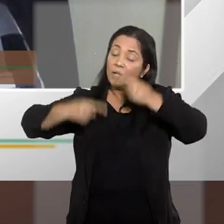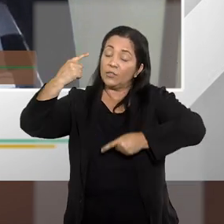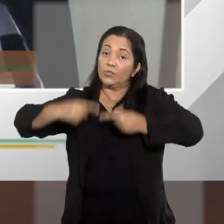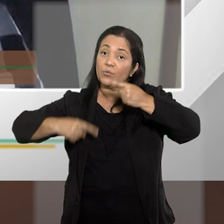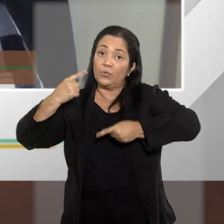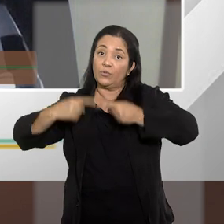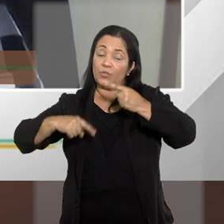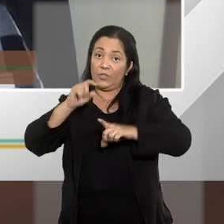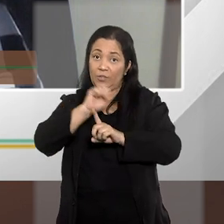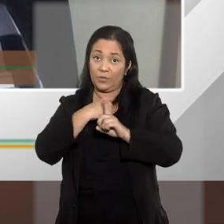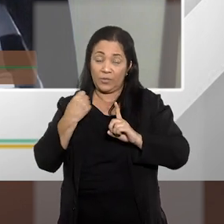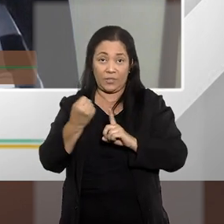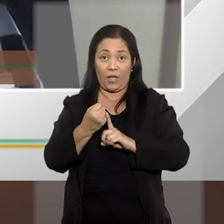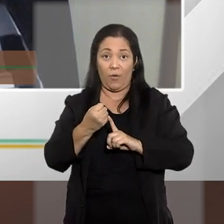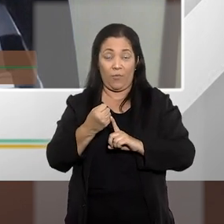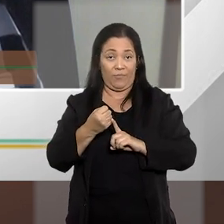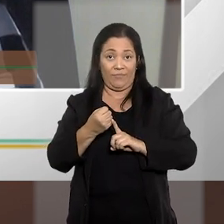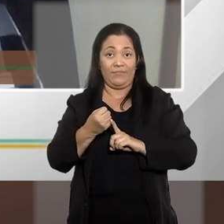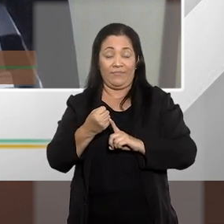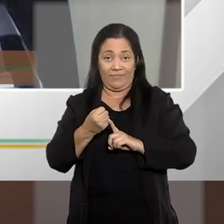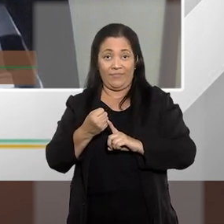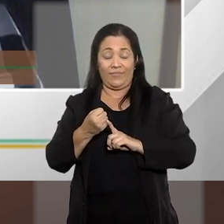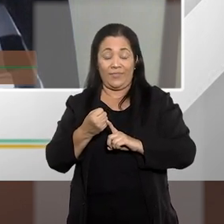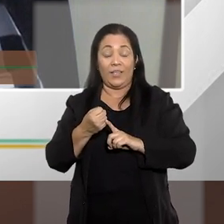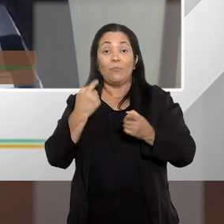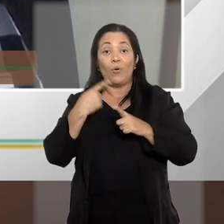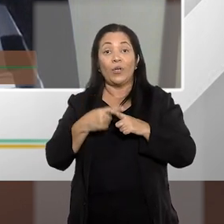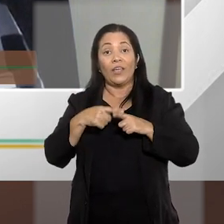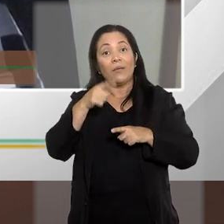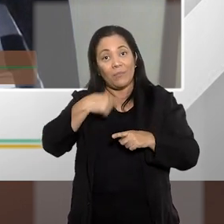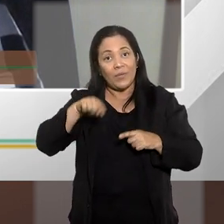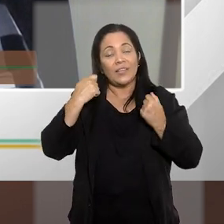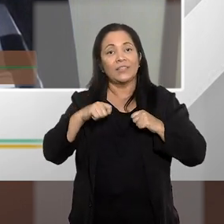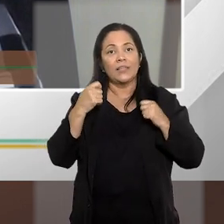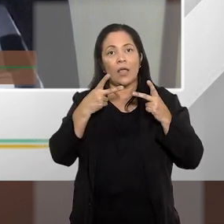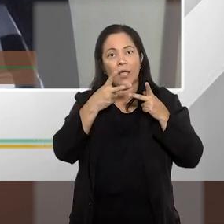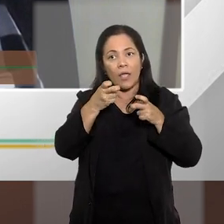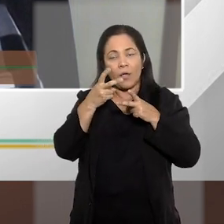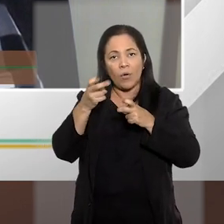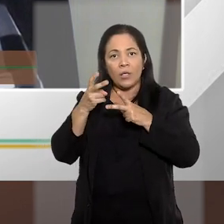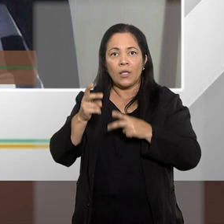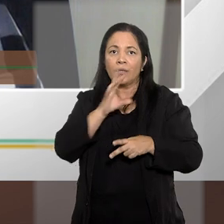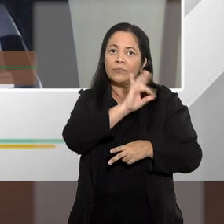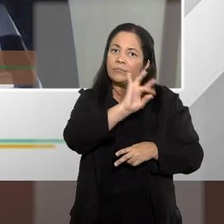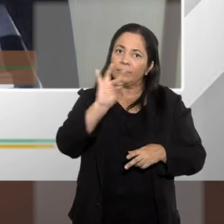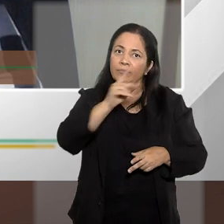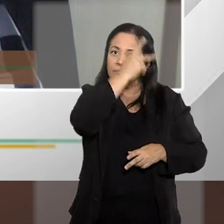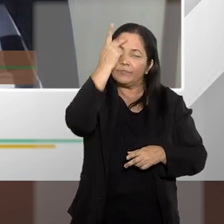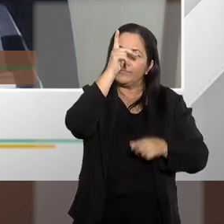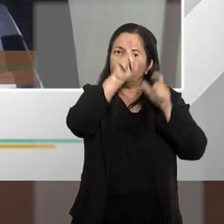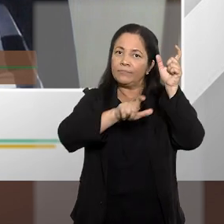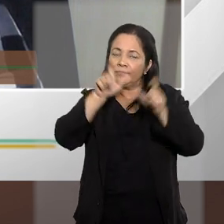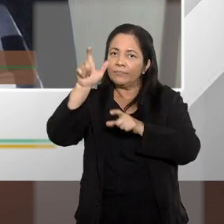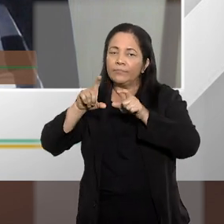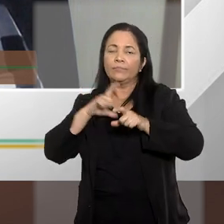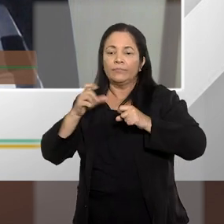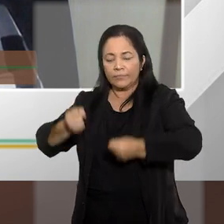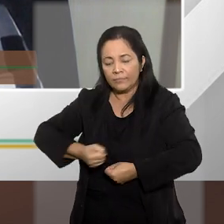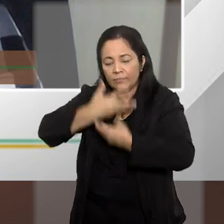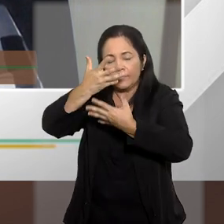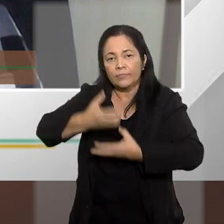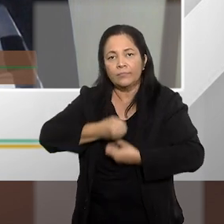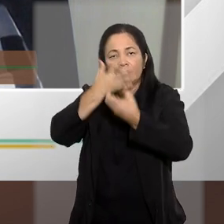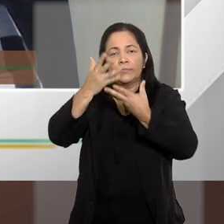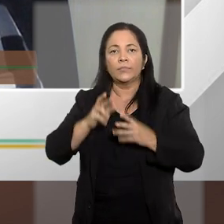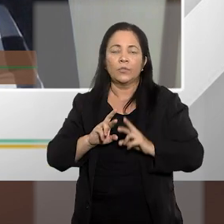enfrentamento ao indivíduo, mas ao reconhecimento de outras formas de se expressar para desconstruir essa ideia de que